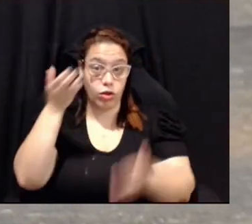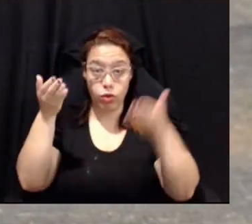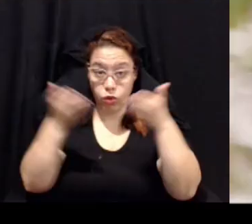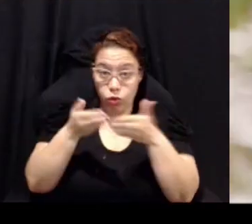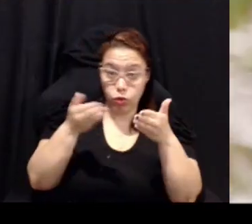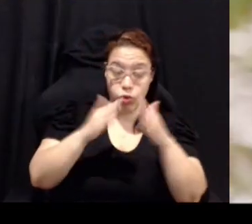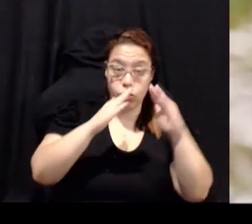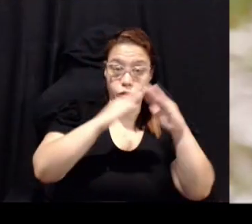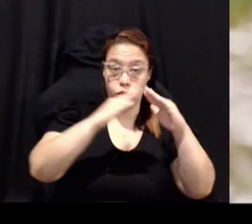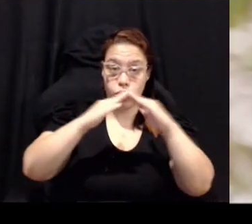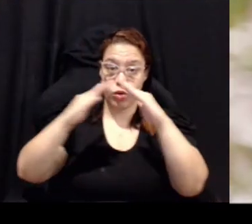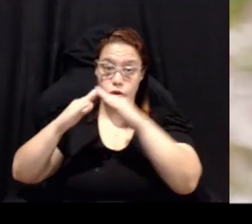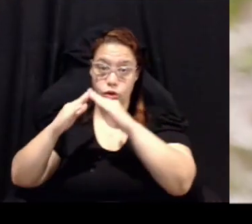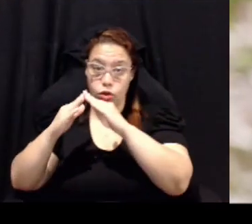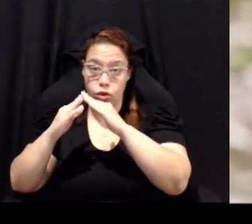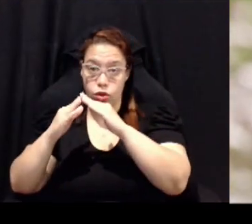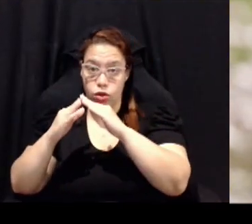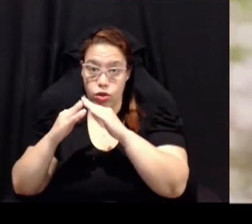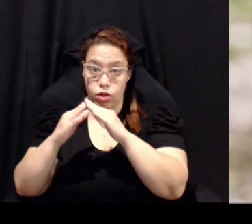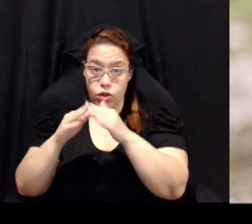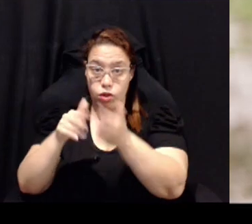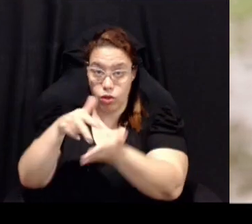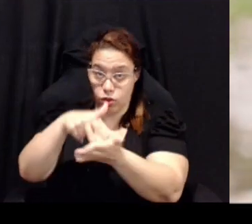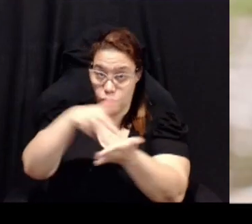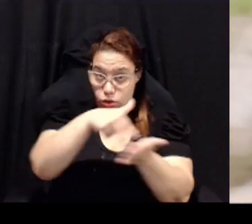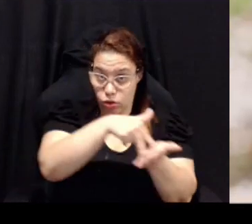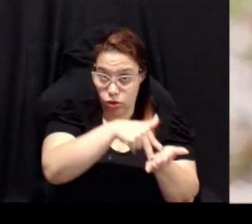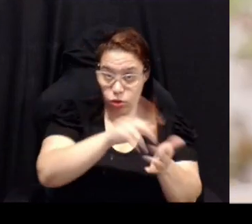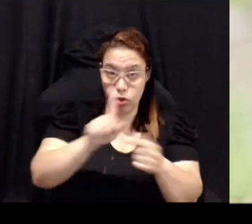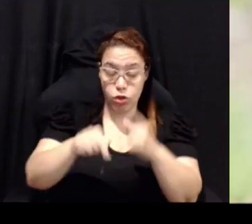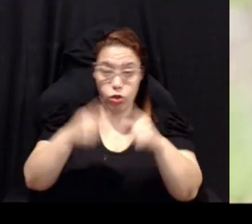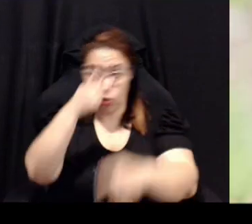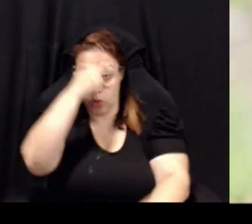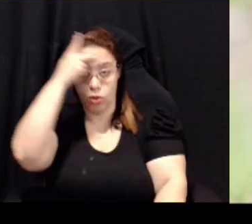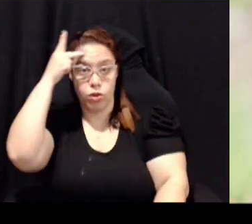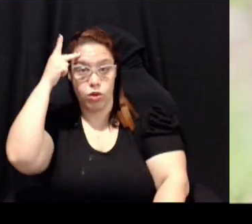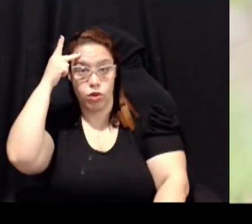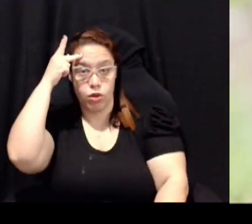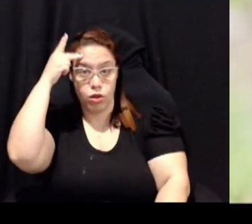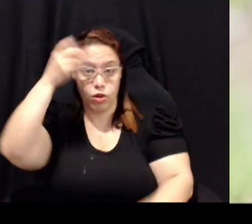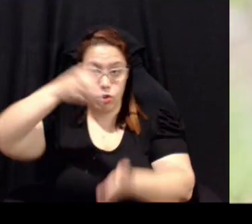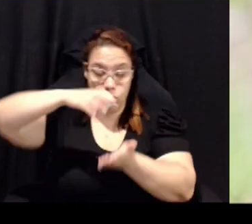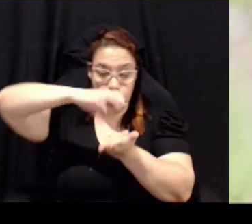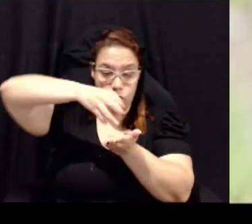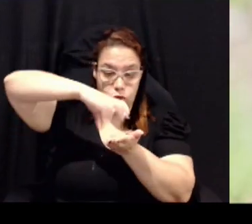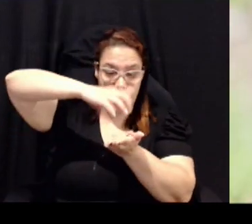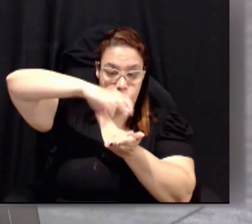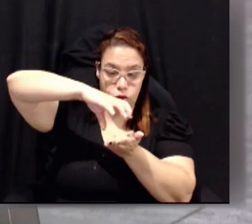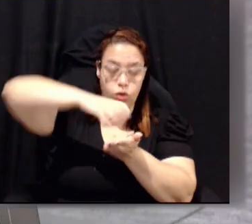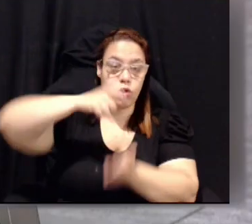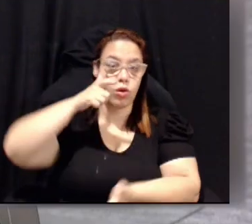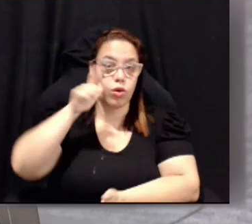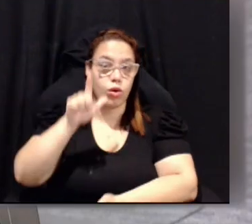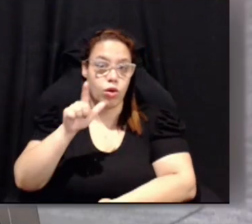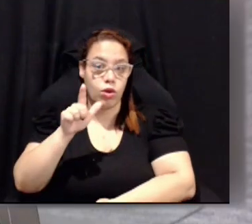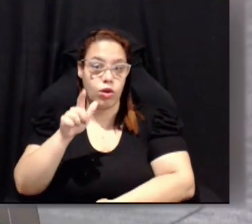que deixam à disposição de outras pessoas torneiras para elas conseguirem se hidratar. Muitos moradores,